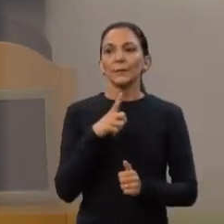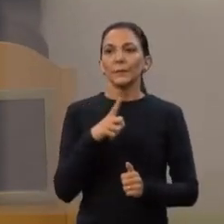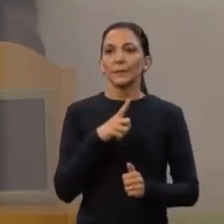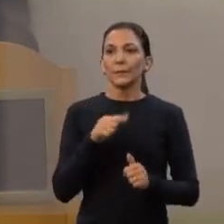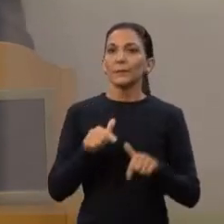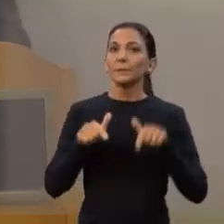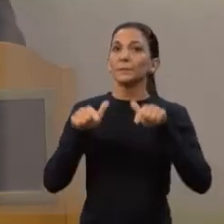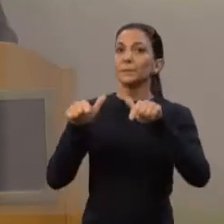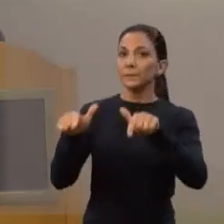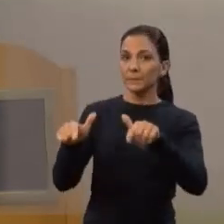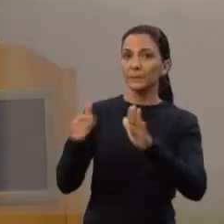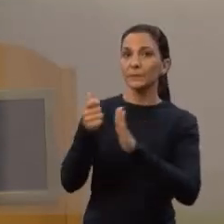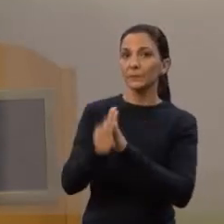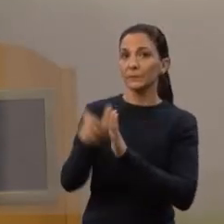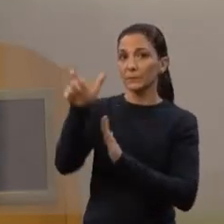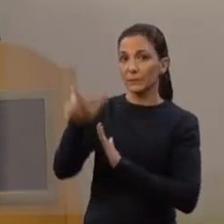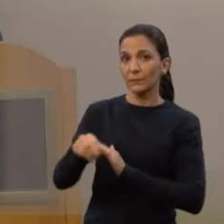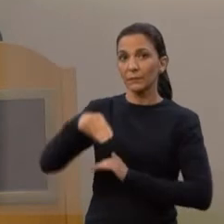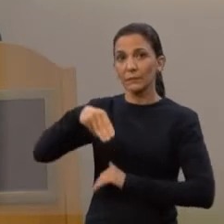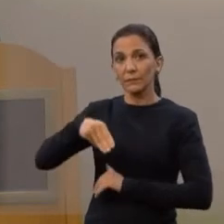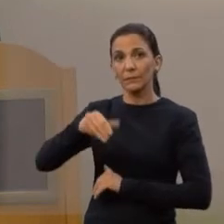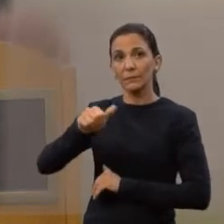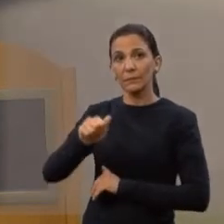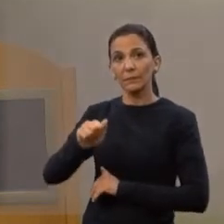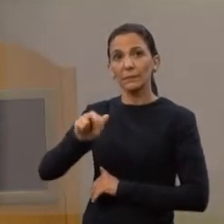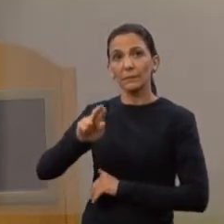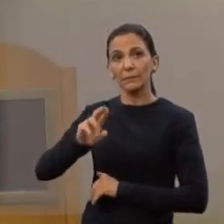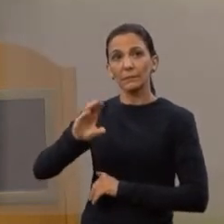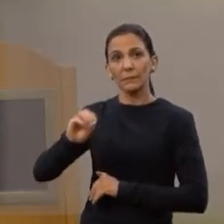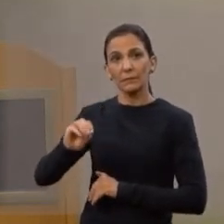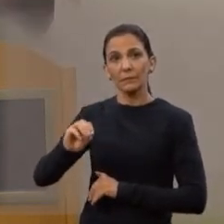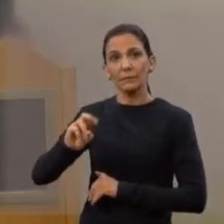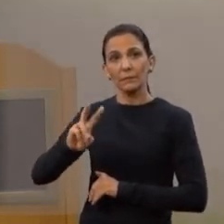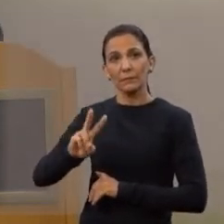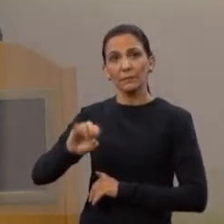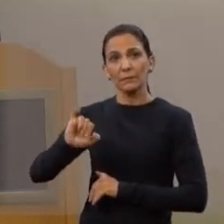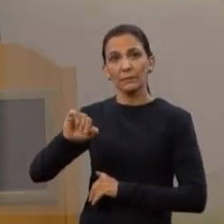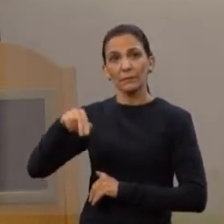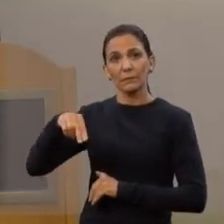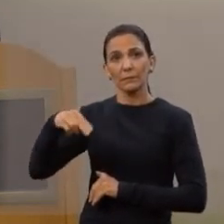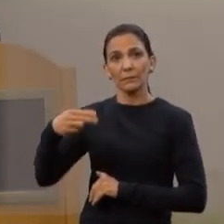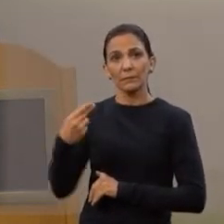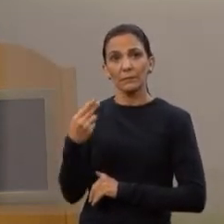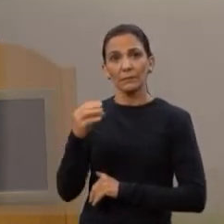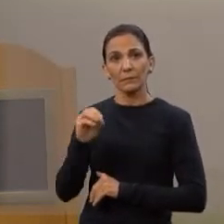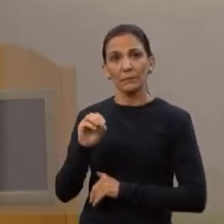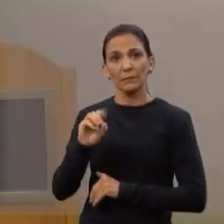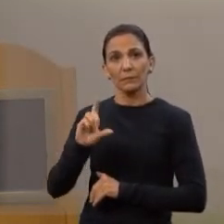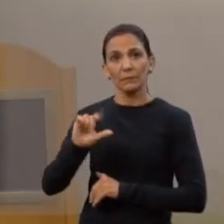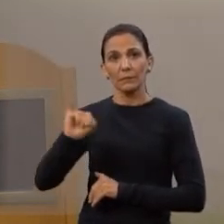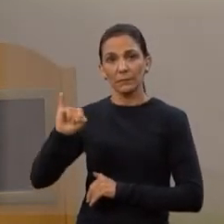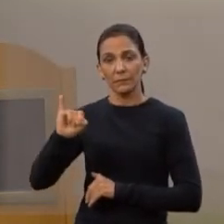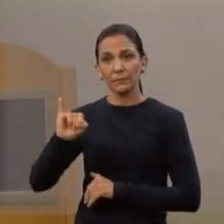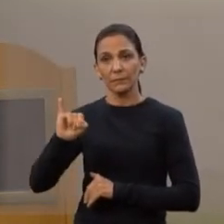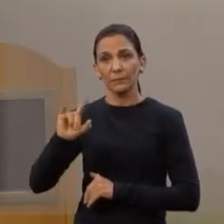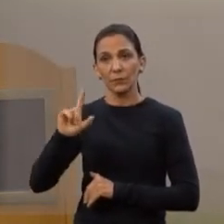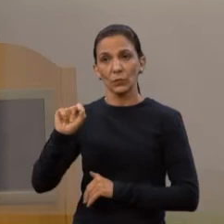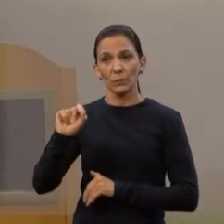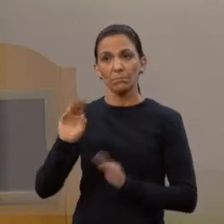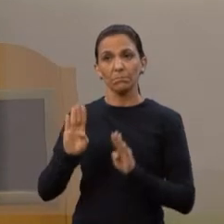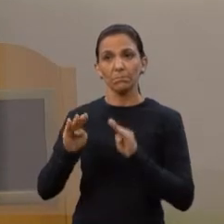o Título de Cidadão araraquarense eu marco vinholi só fazer um recorte né é da importância